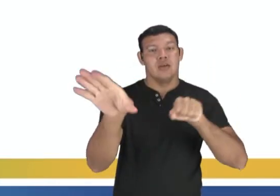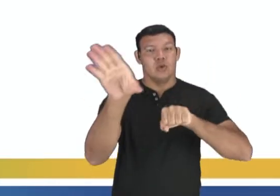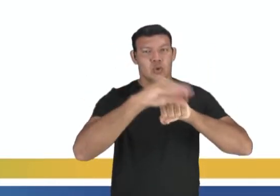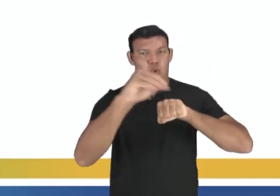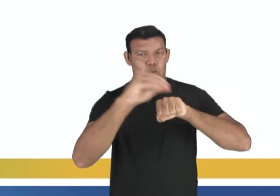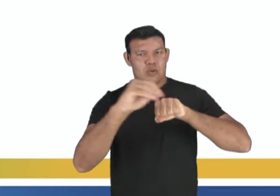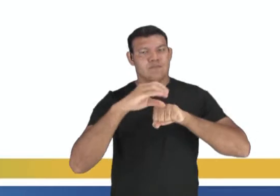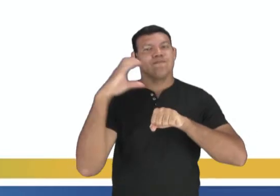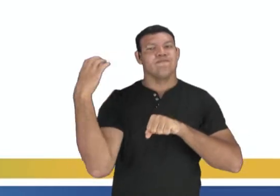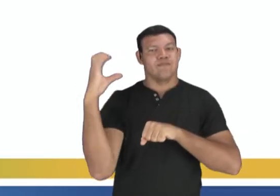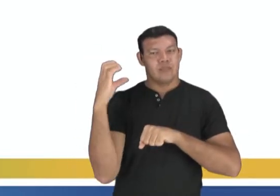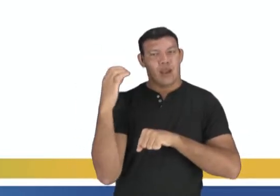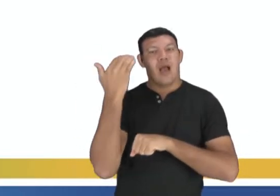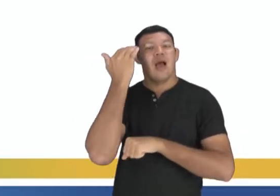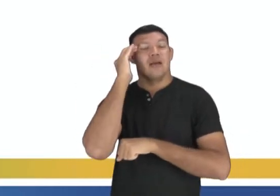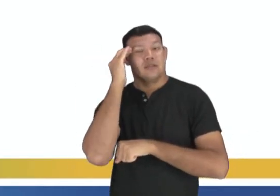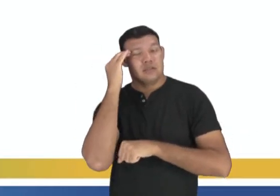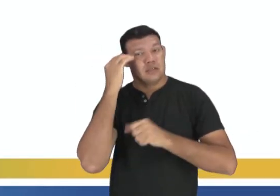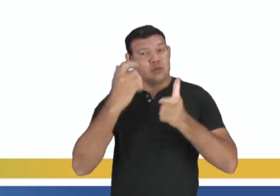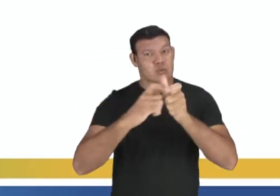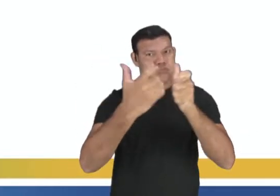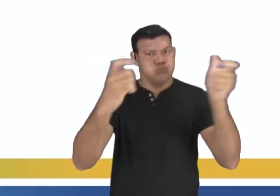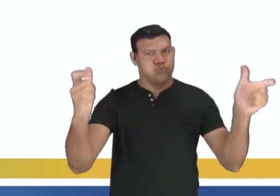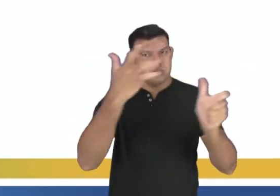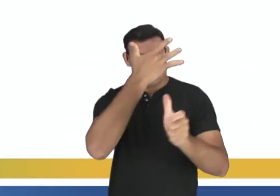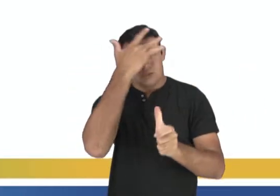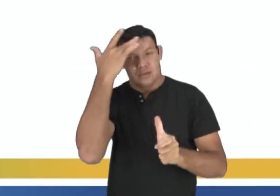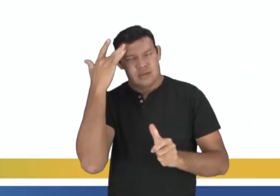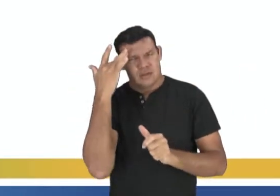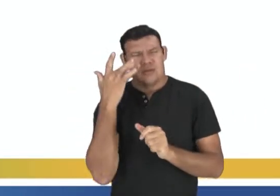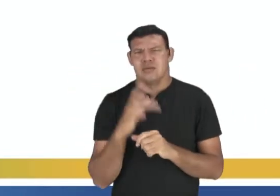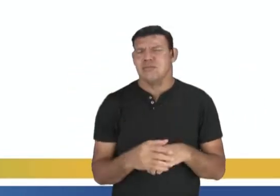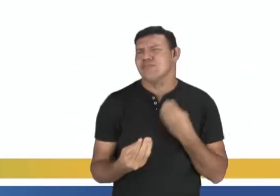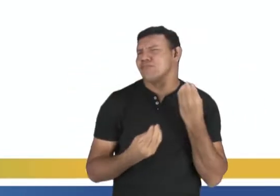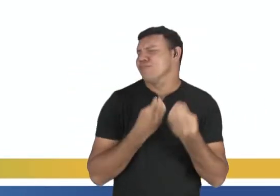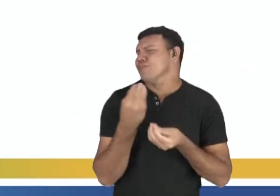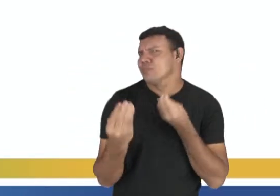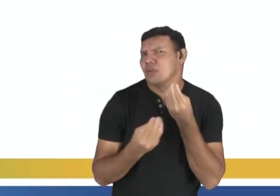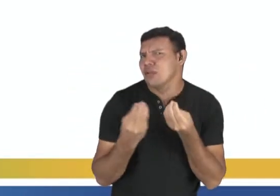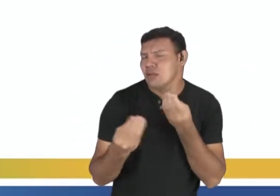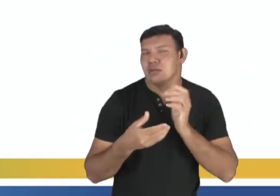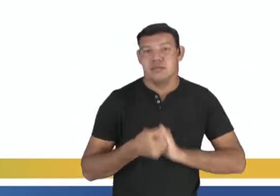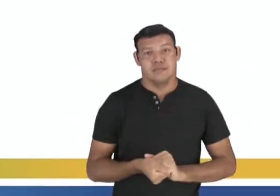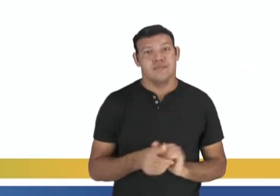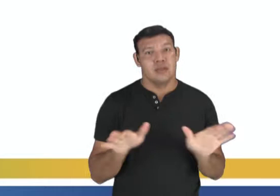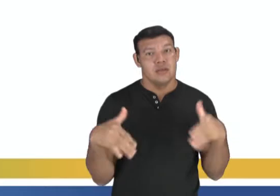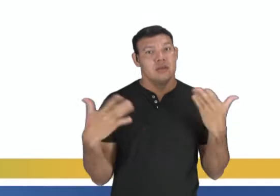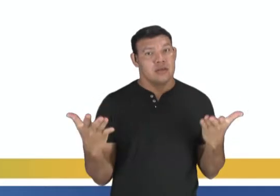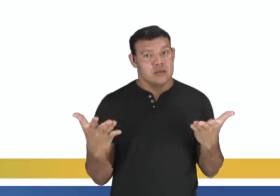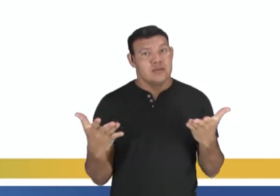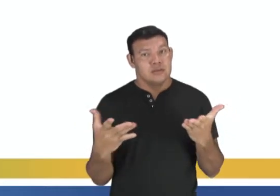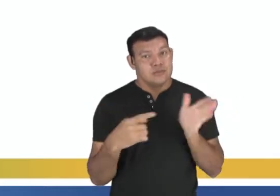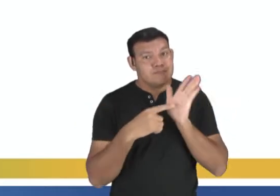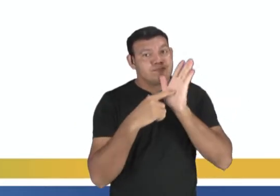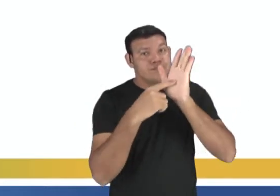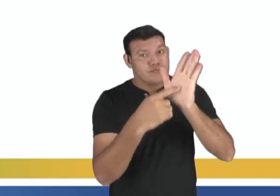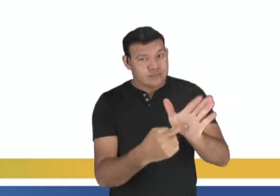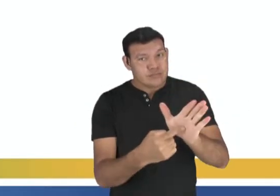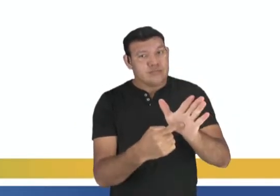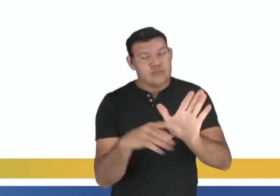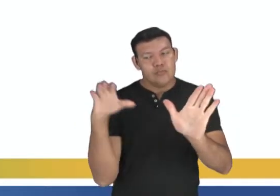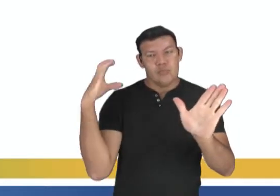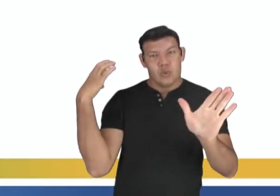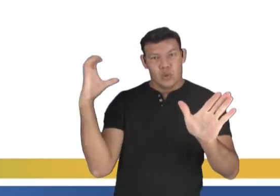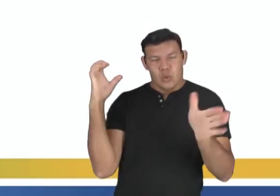linguagem compreensível ao grande público. Ah, mas como assim, professor? Ou seja, ele traz aquilo que